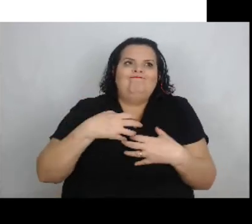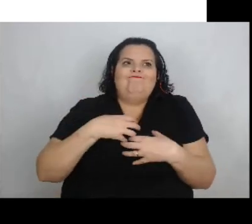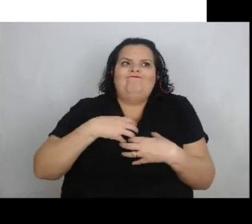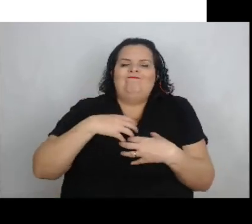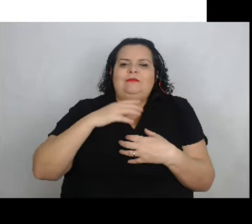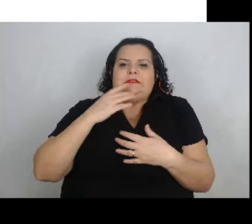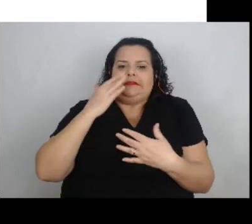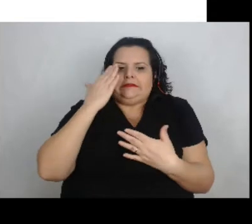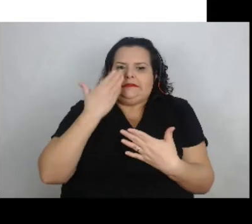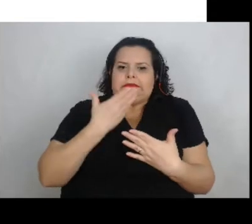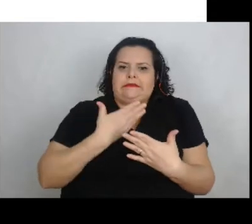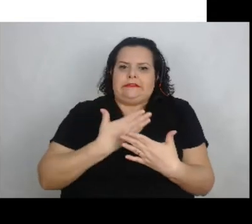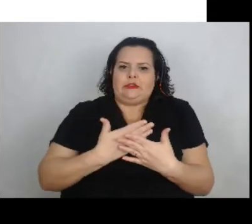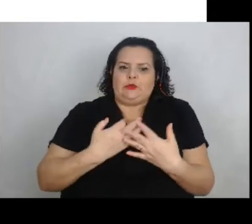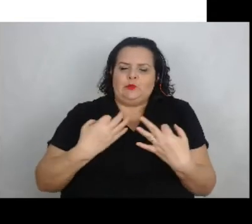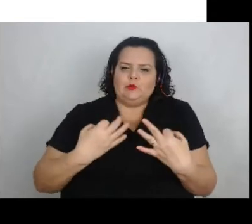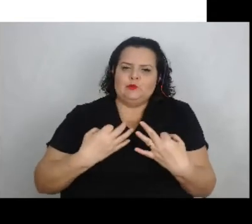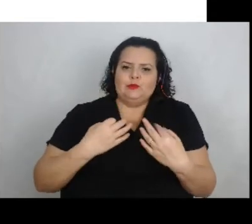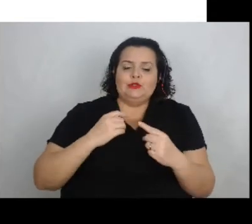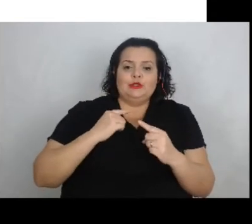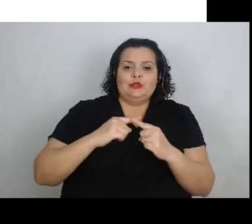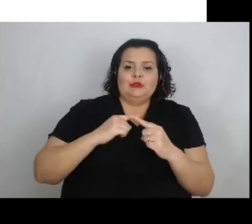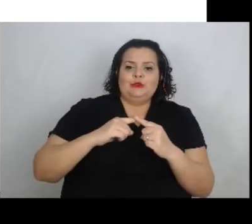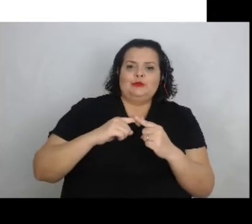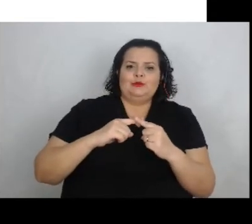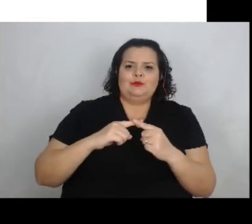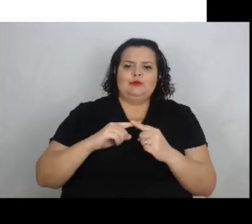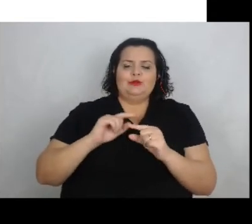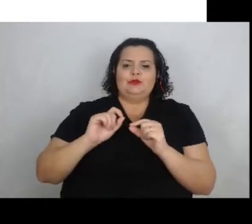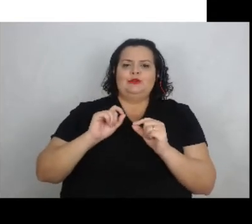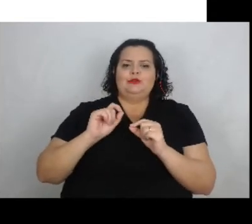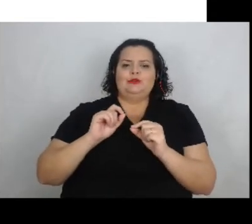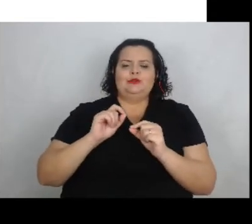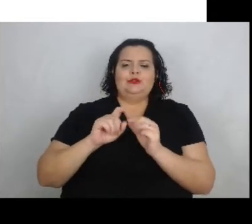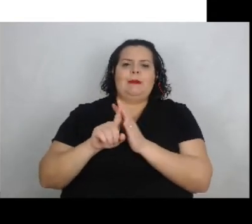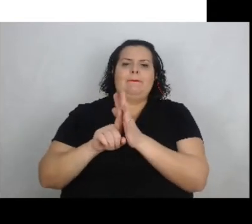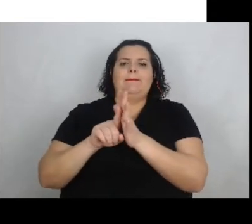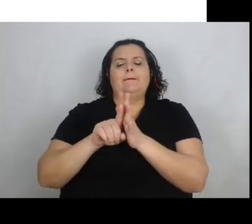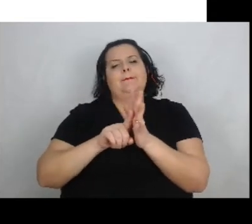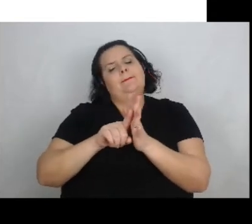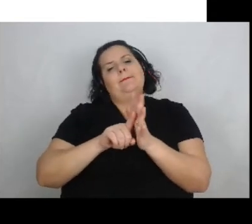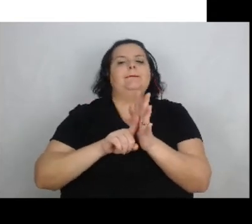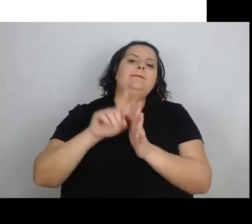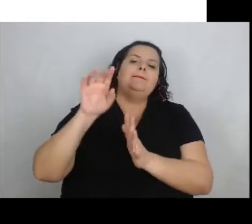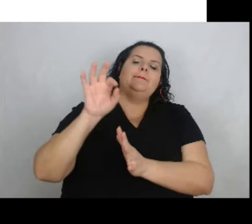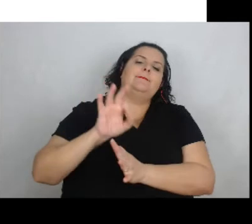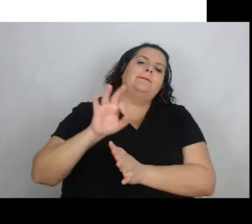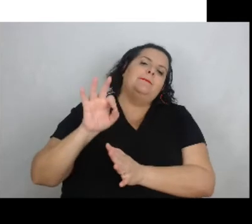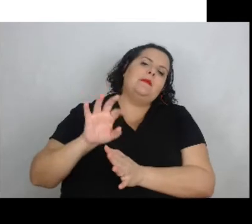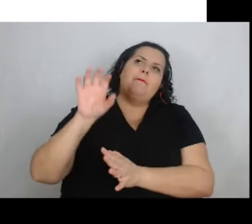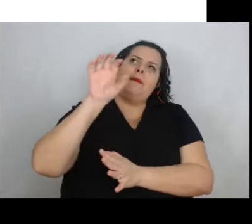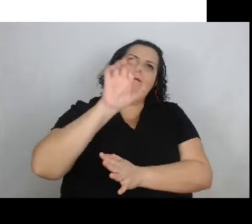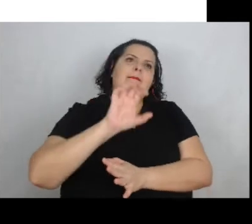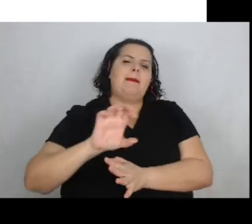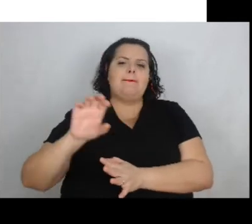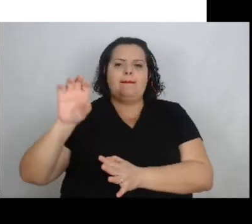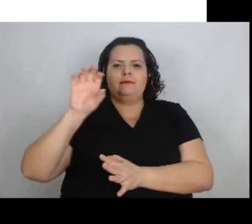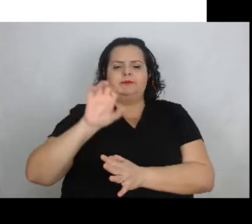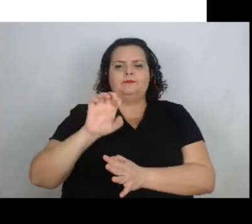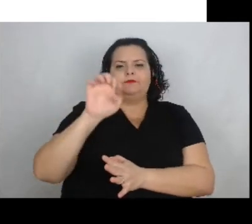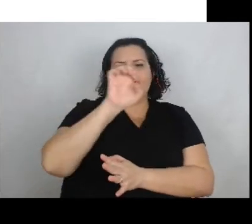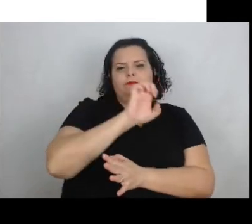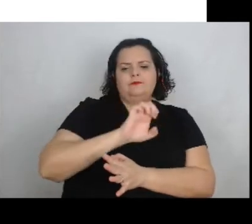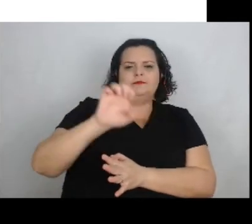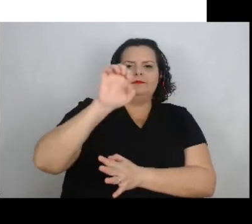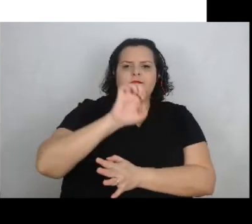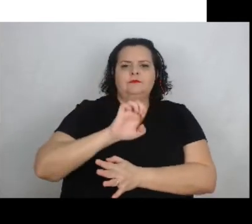de distribuição. O nosso coeficiente de incidência, seja por estado, seja por região, seja pelas próprias